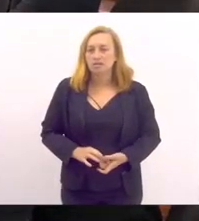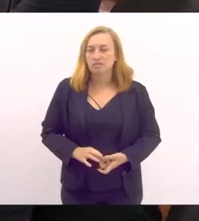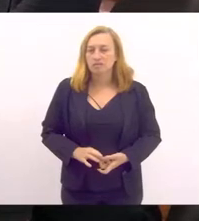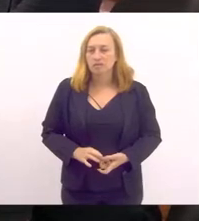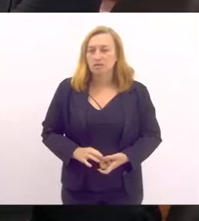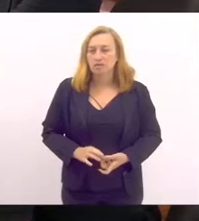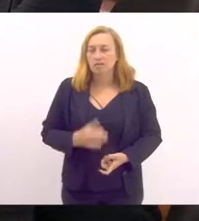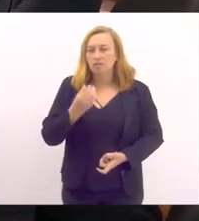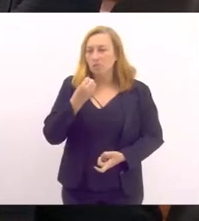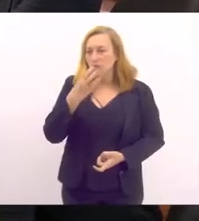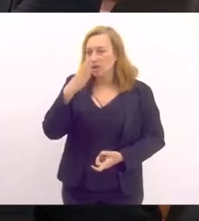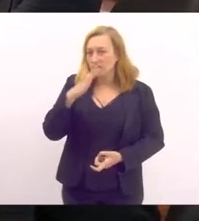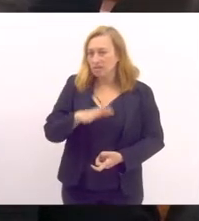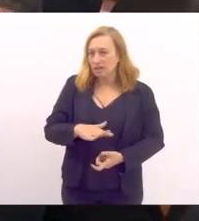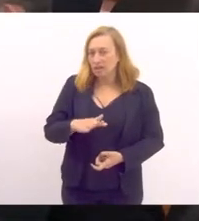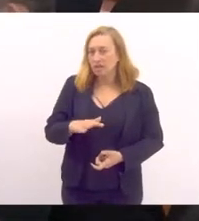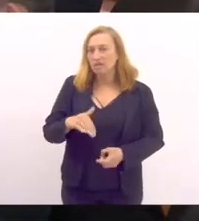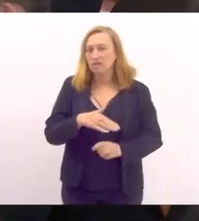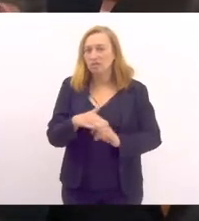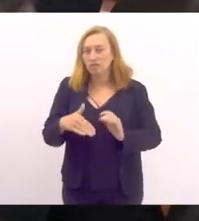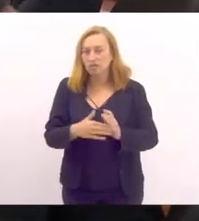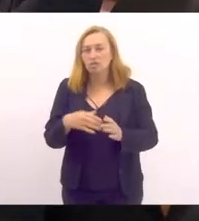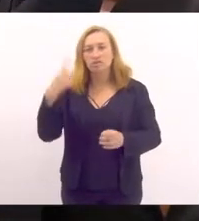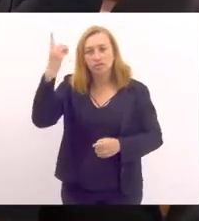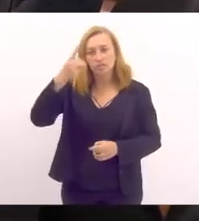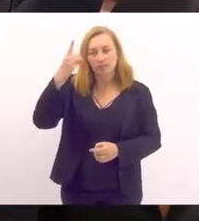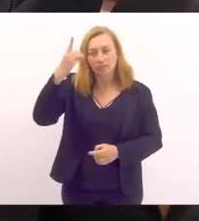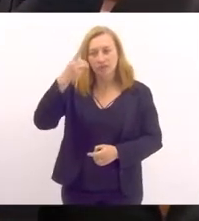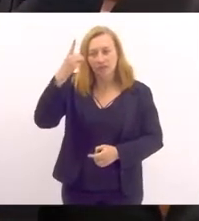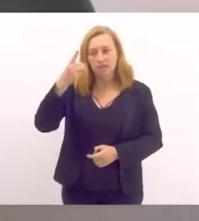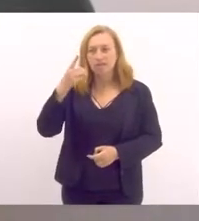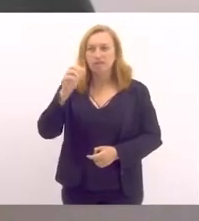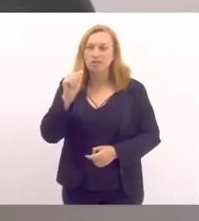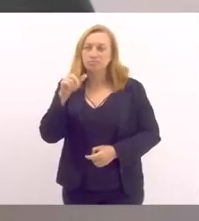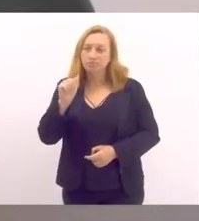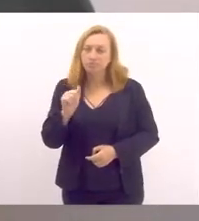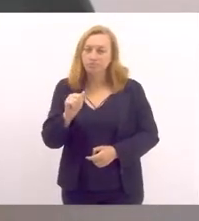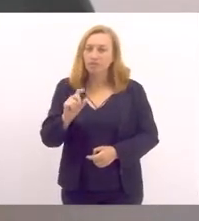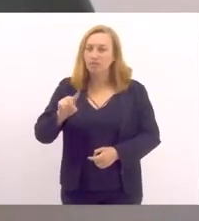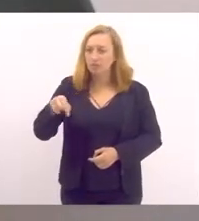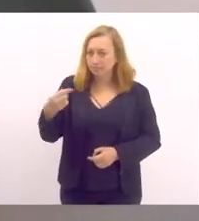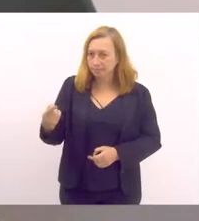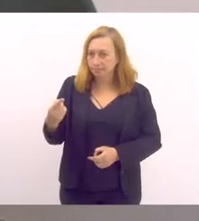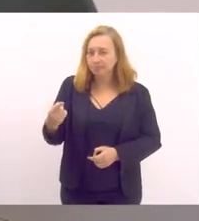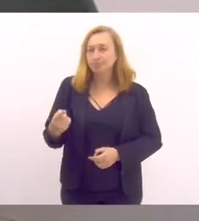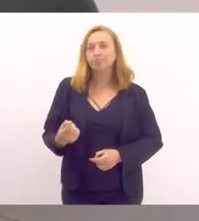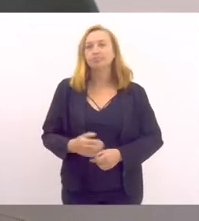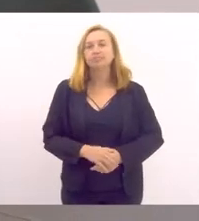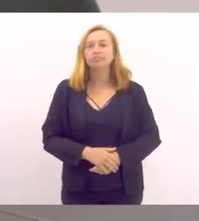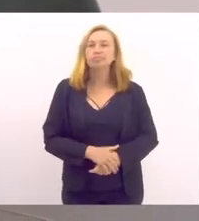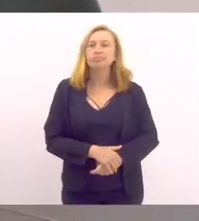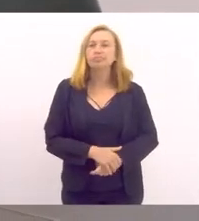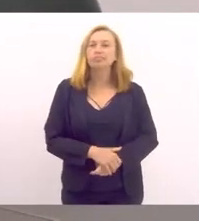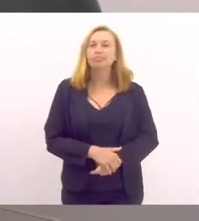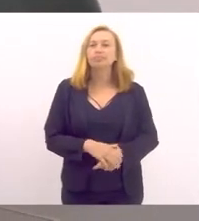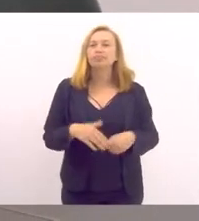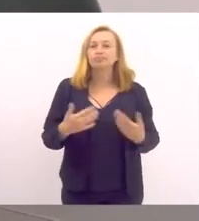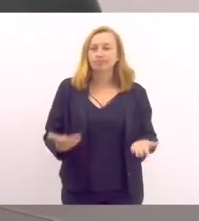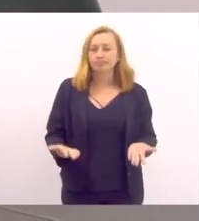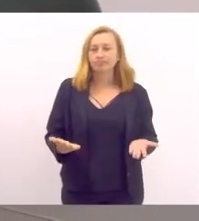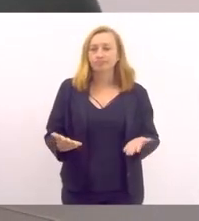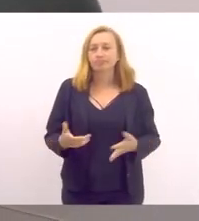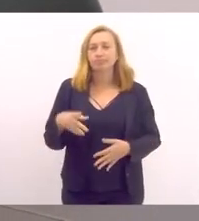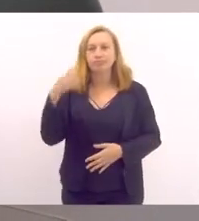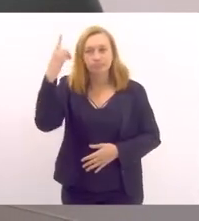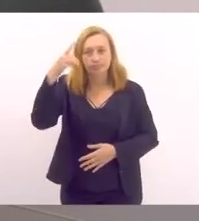Boa tarde a todos. Boa tarde, deputada Alana. Cumprimentando a deputada, cumprimento aos demais parceiros aqui do trade. Então, deputada, aquilo